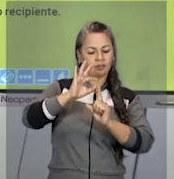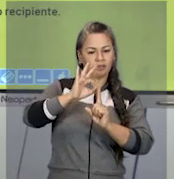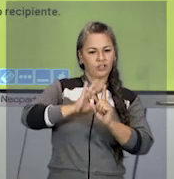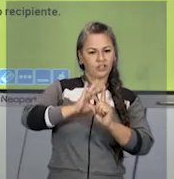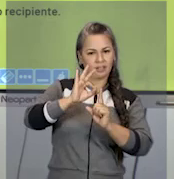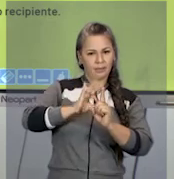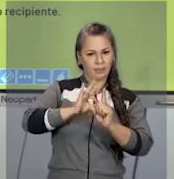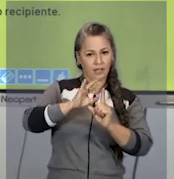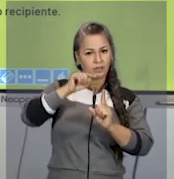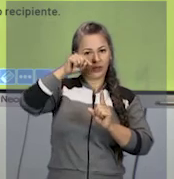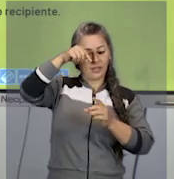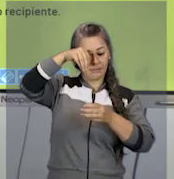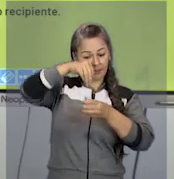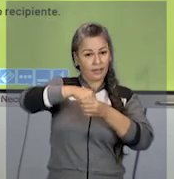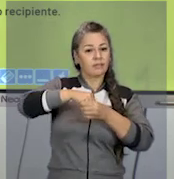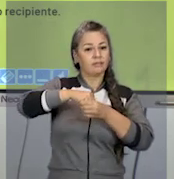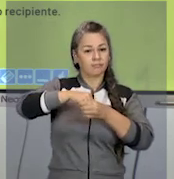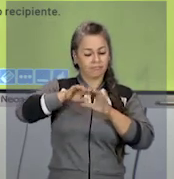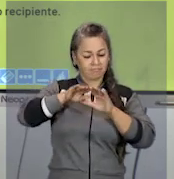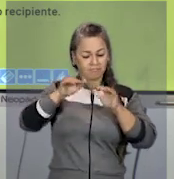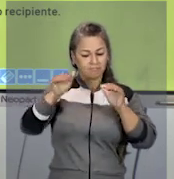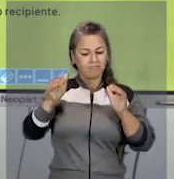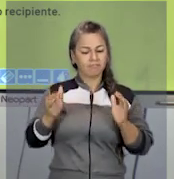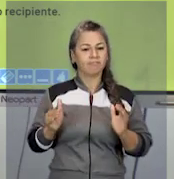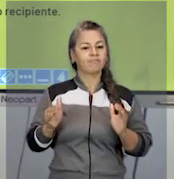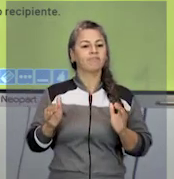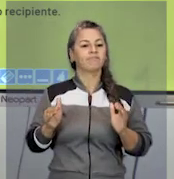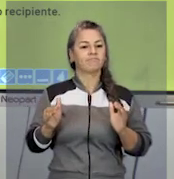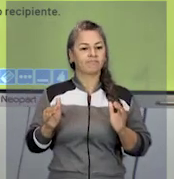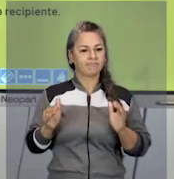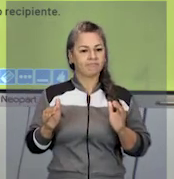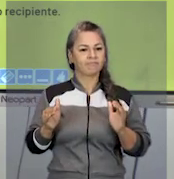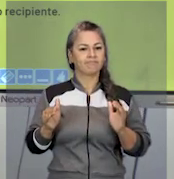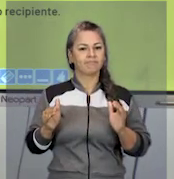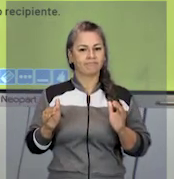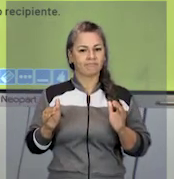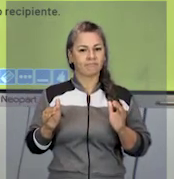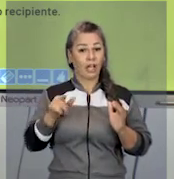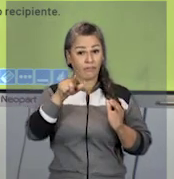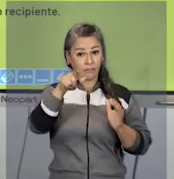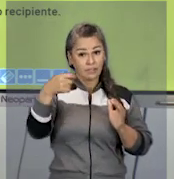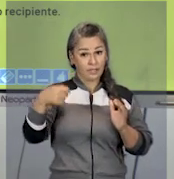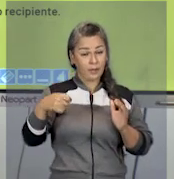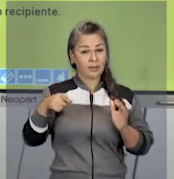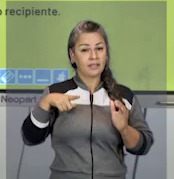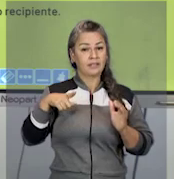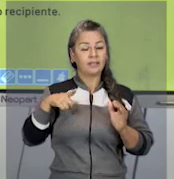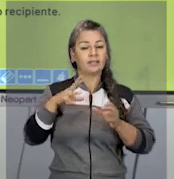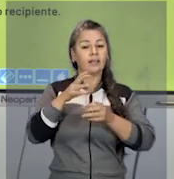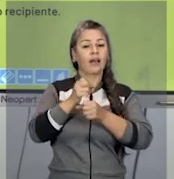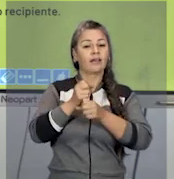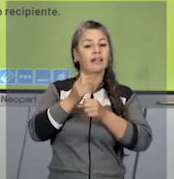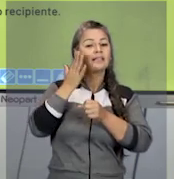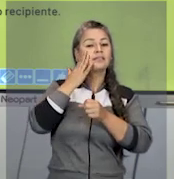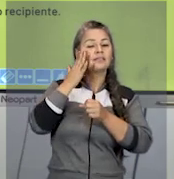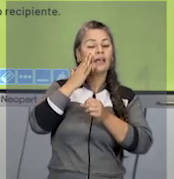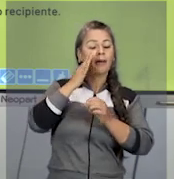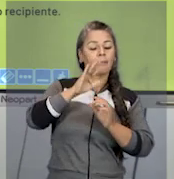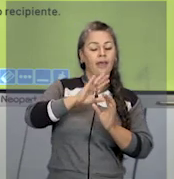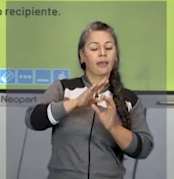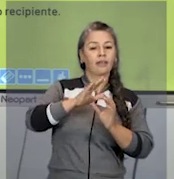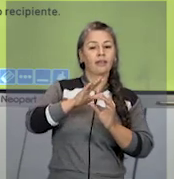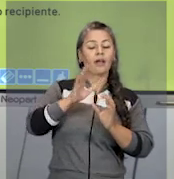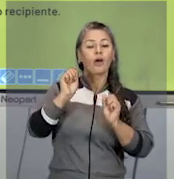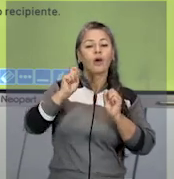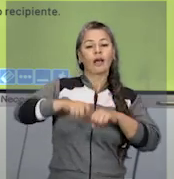Se ele interferir dentro daquela mudança de temperatura, você deverá também levar em consideração a capacidade térmica